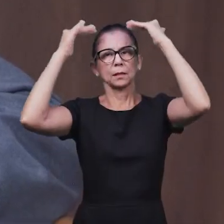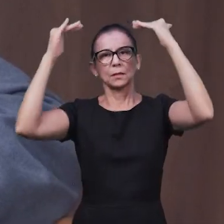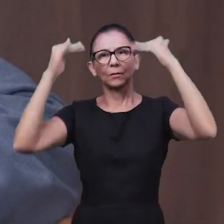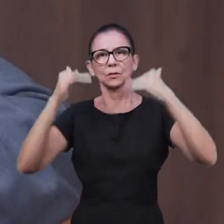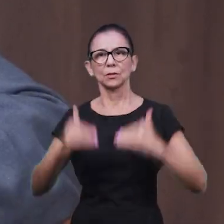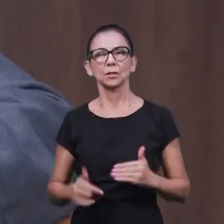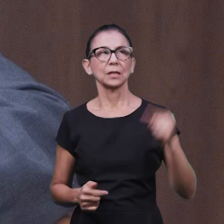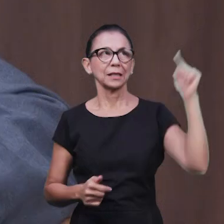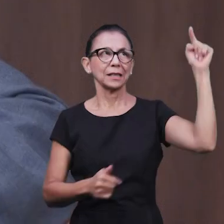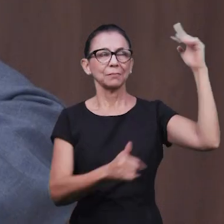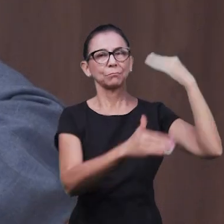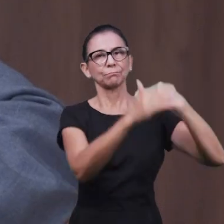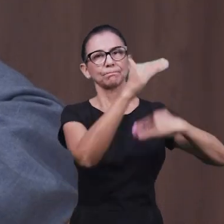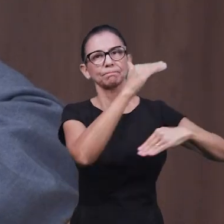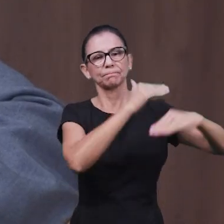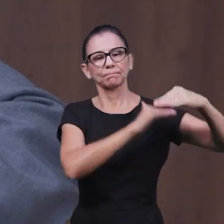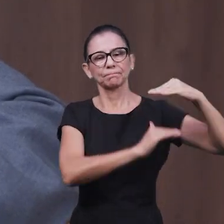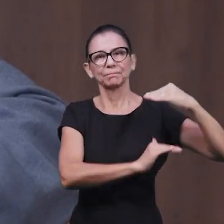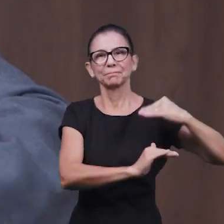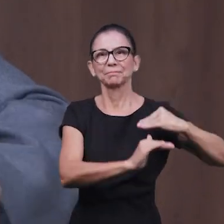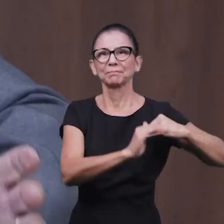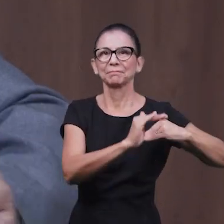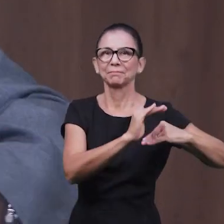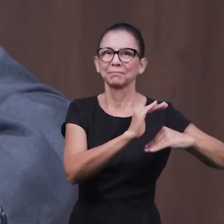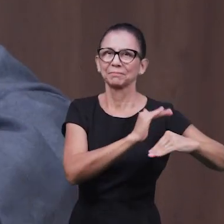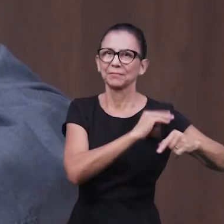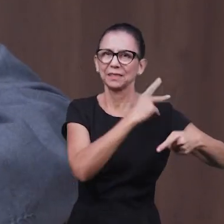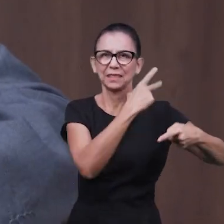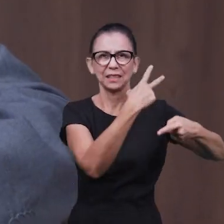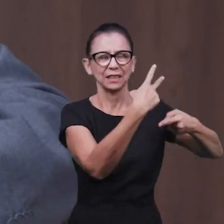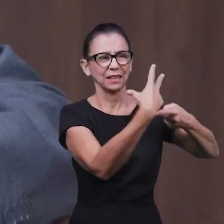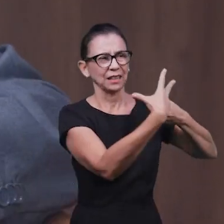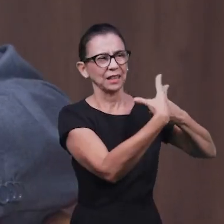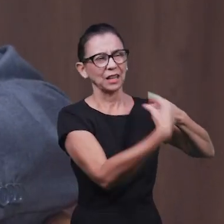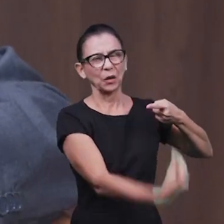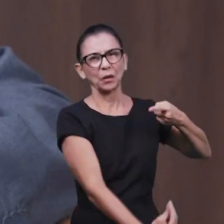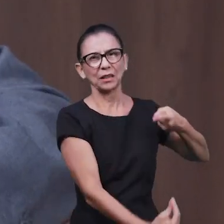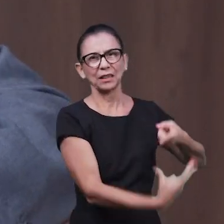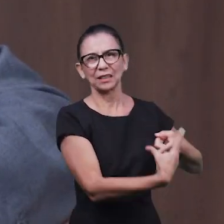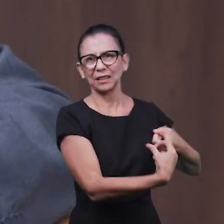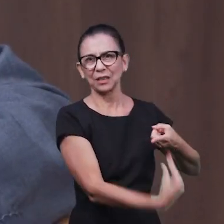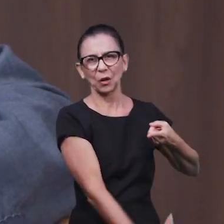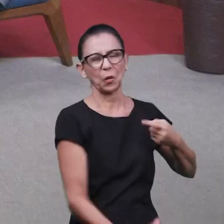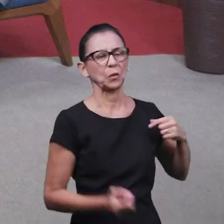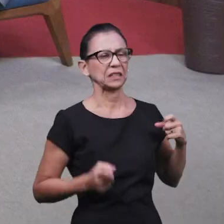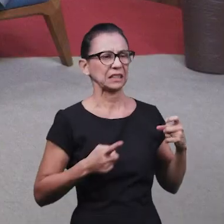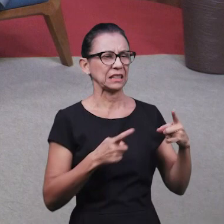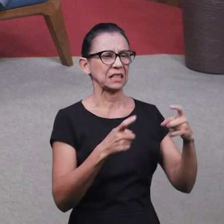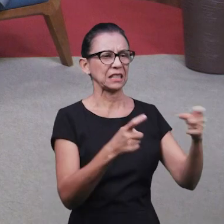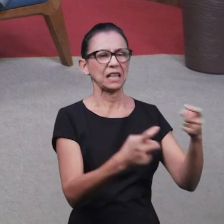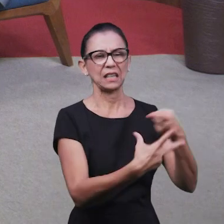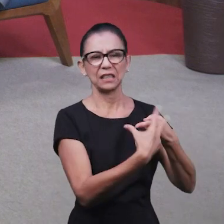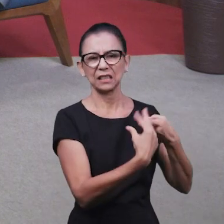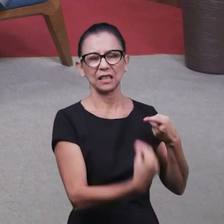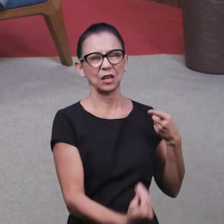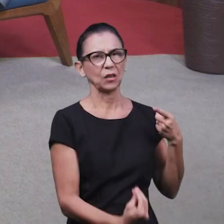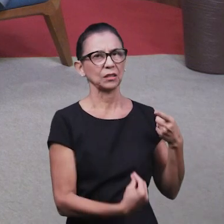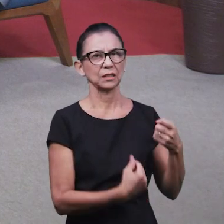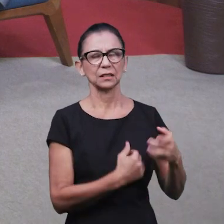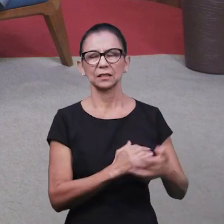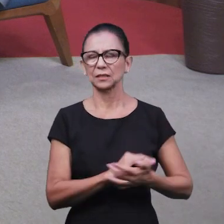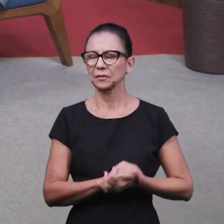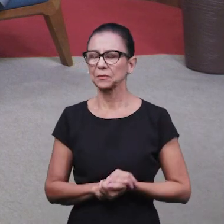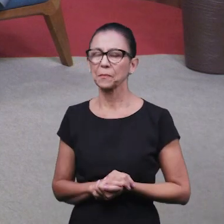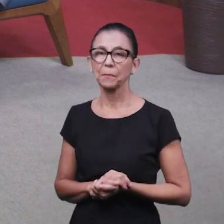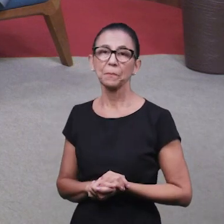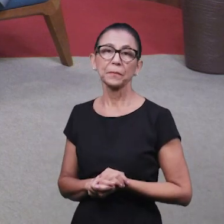levava Saul ao enfraquecimento. Então eram derrotas, eram toda sorte de enfraquecimento na vida dele. E